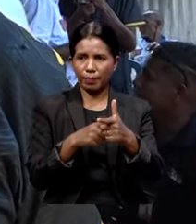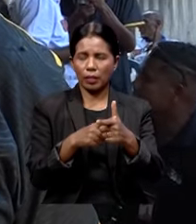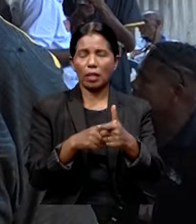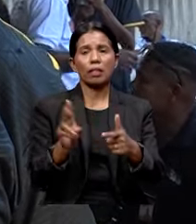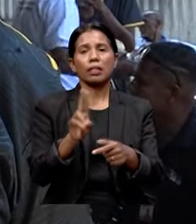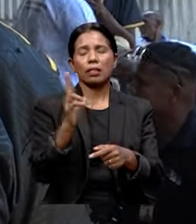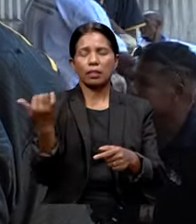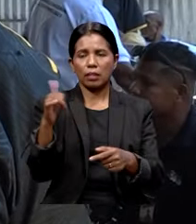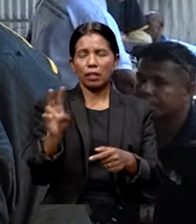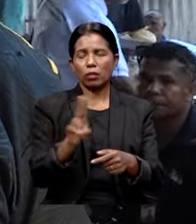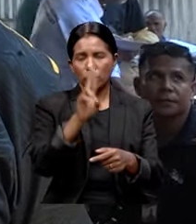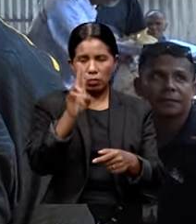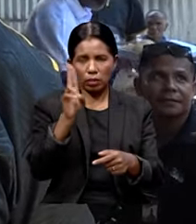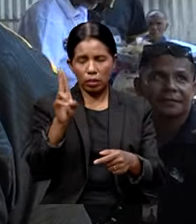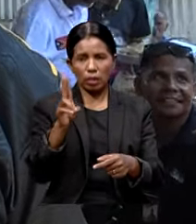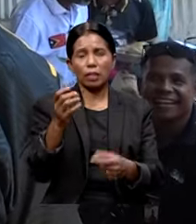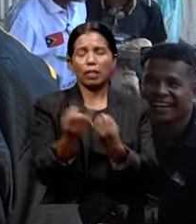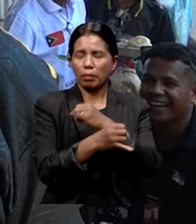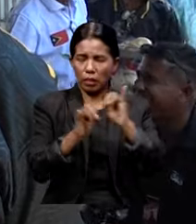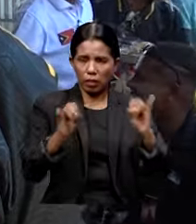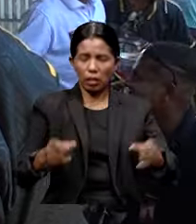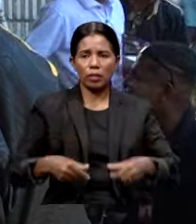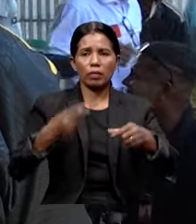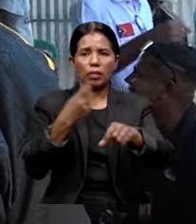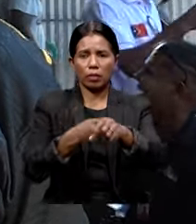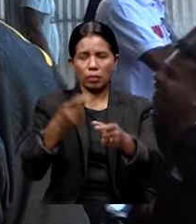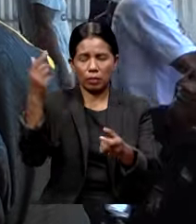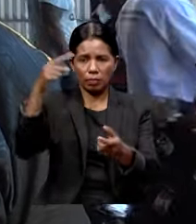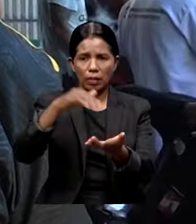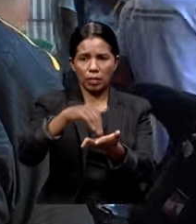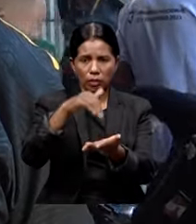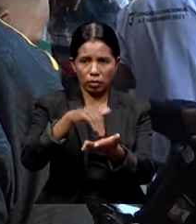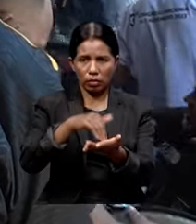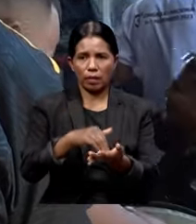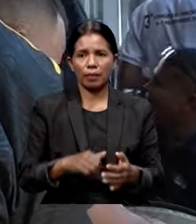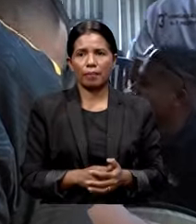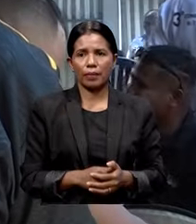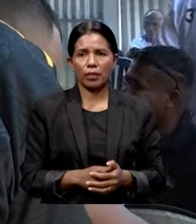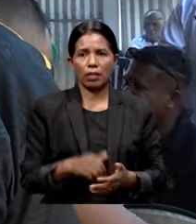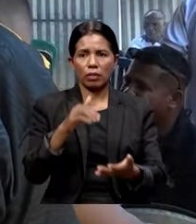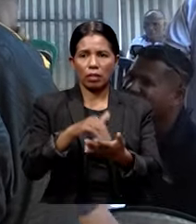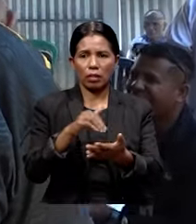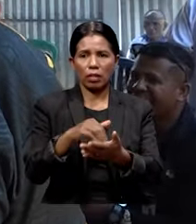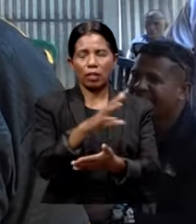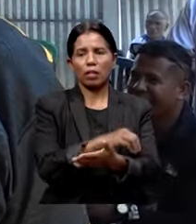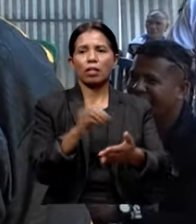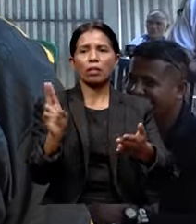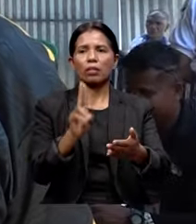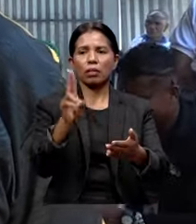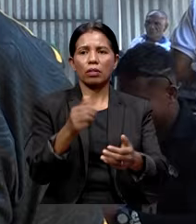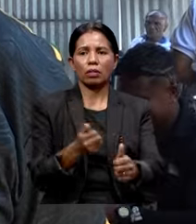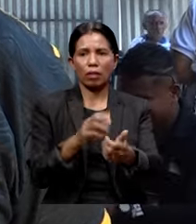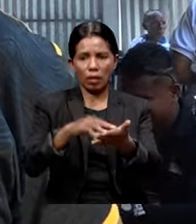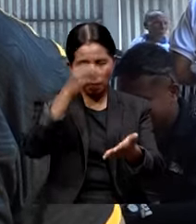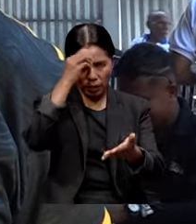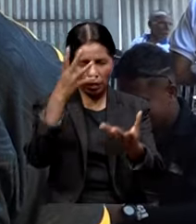aproveita o Kuang ainda, né? A tu for tempo, vai estudar. Aproveita, a tu estuda, a tu aproveita, tu ir curso, não vem